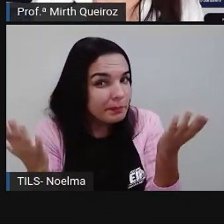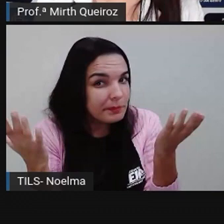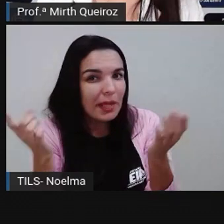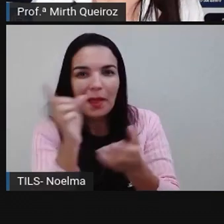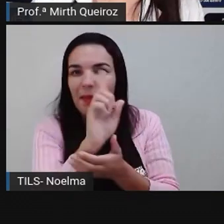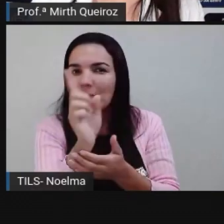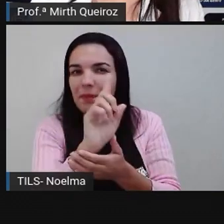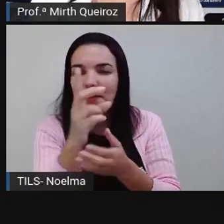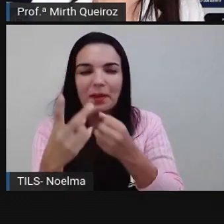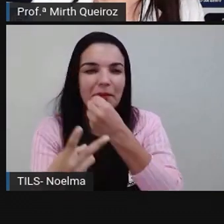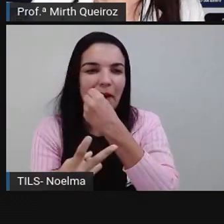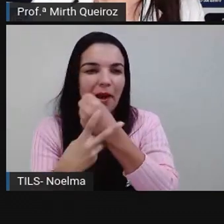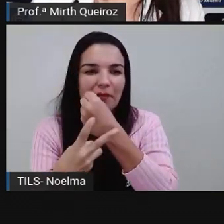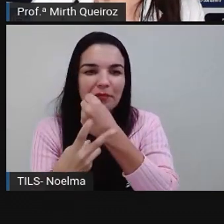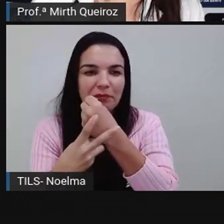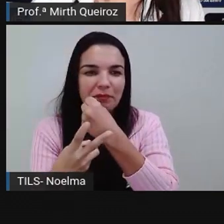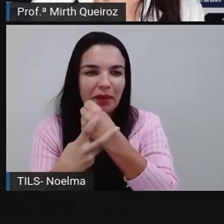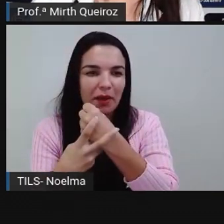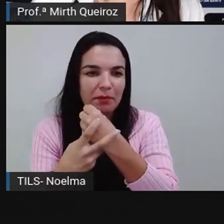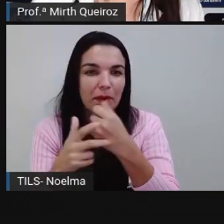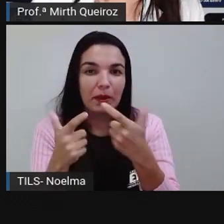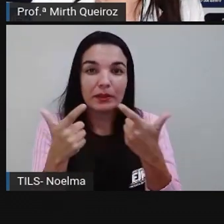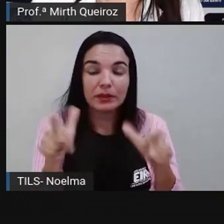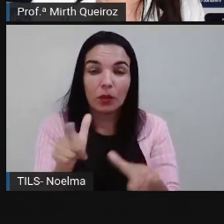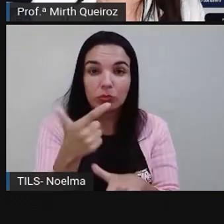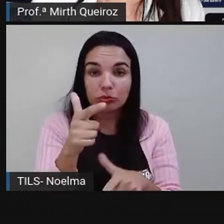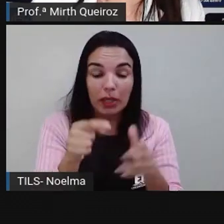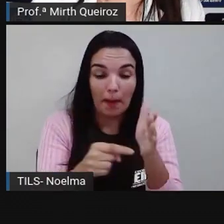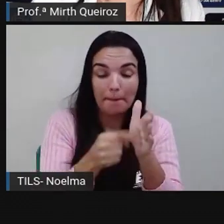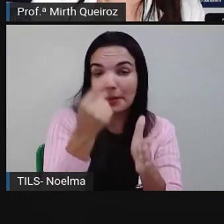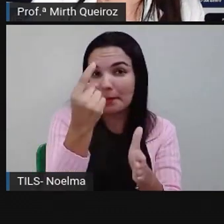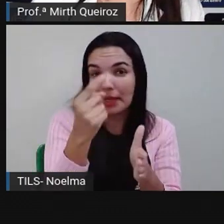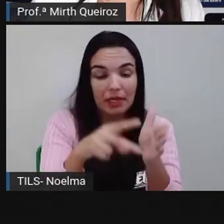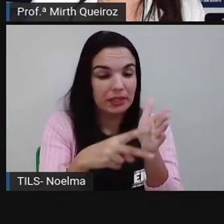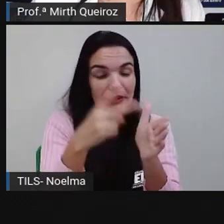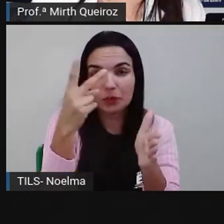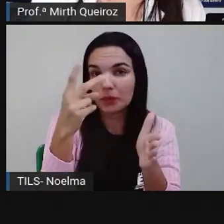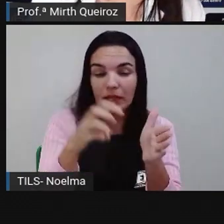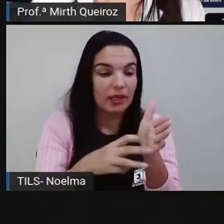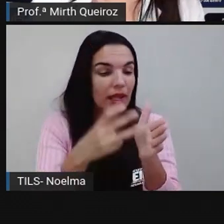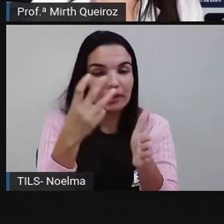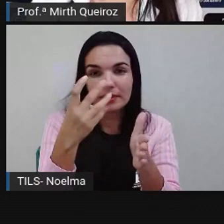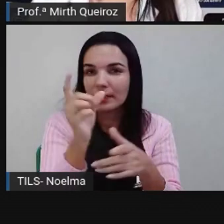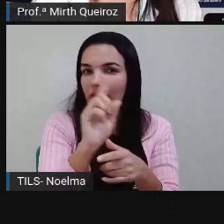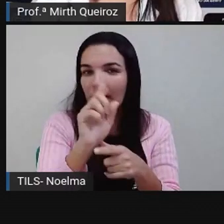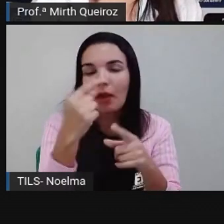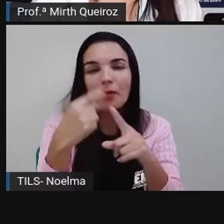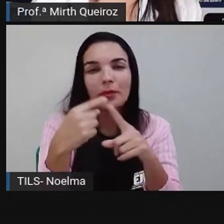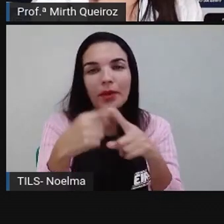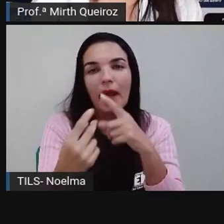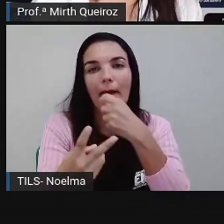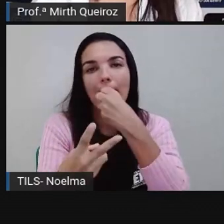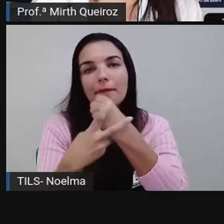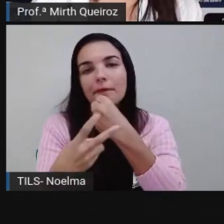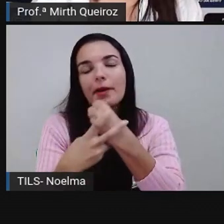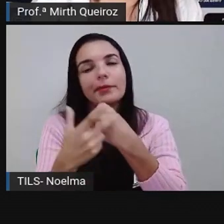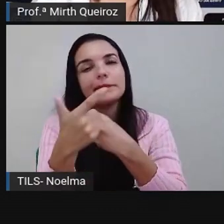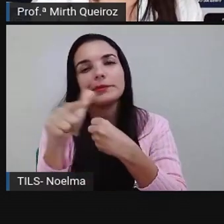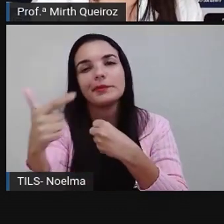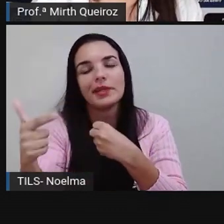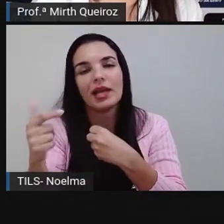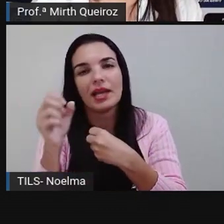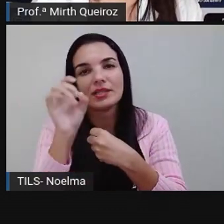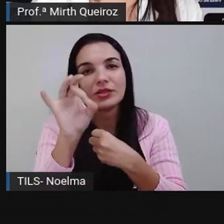Não é verbo. Então, não estaria nem na primeira, nem na segunda e nem na terceira